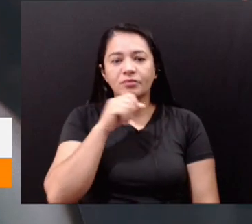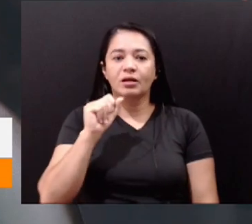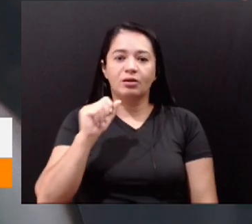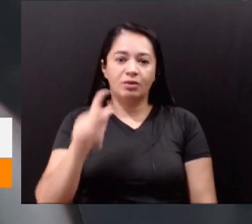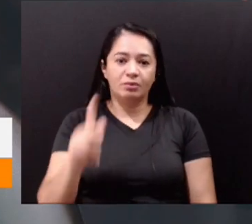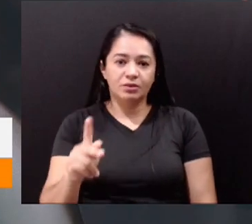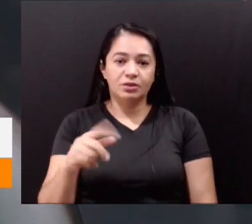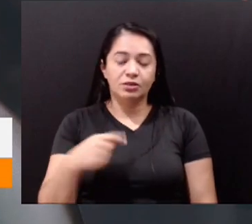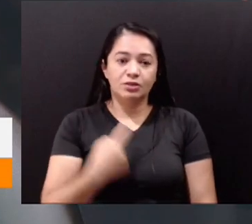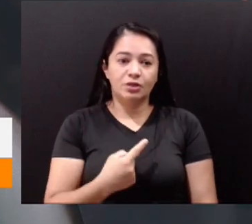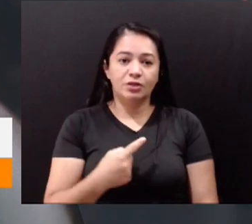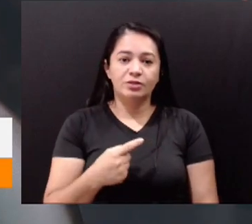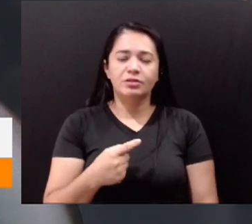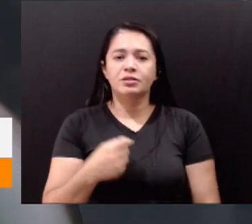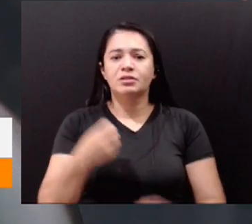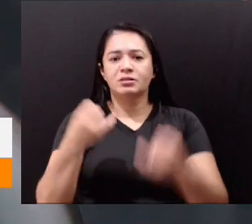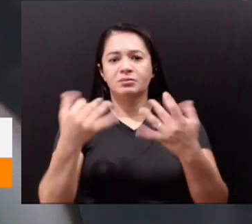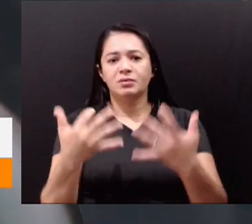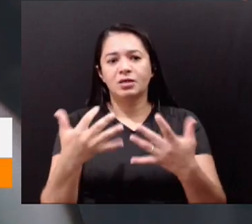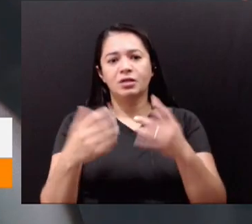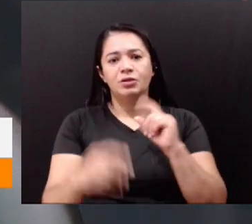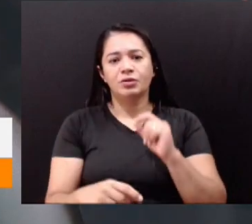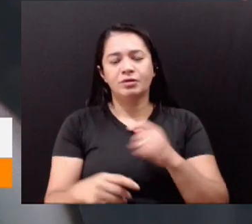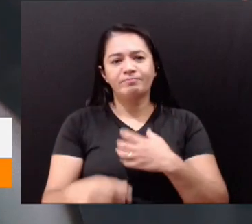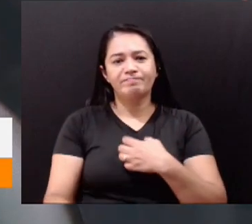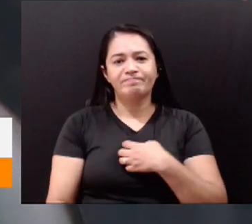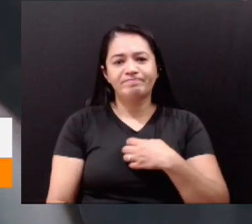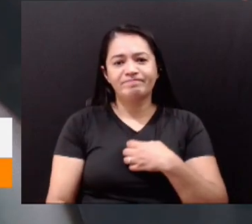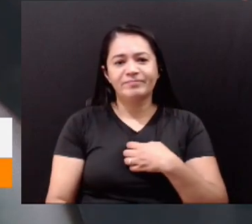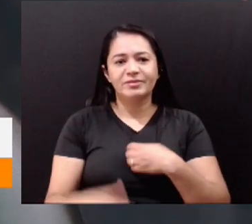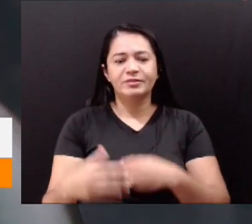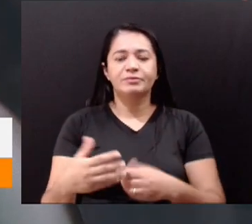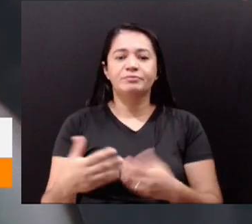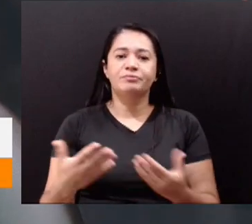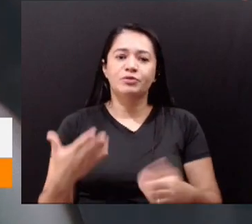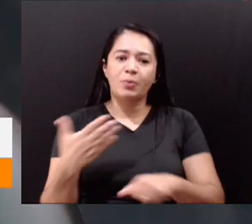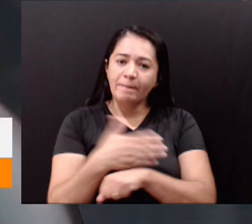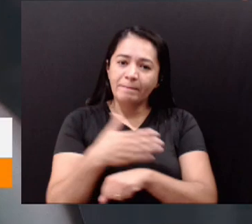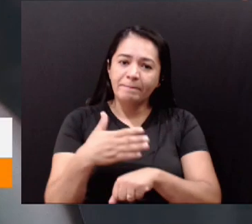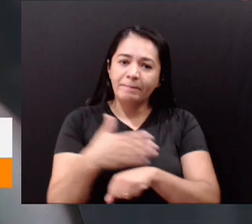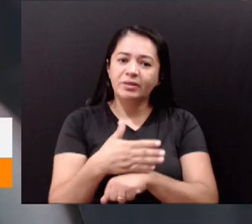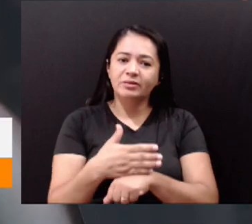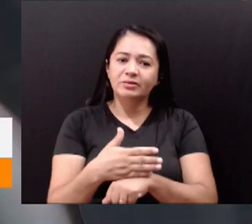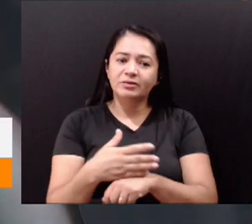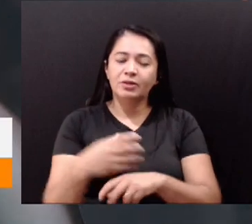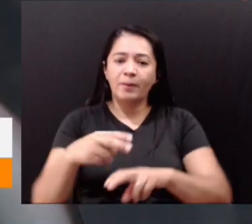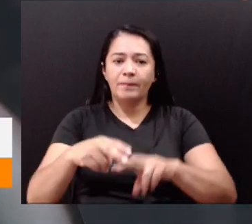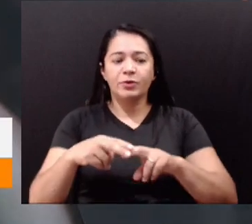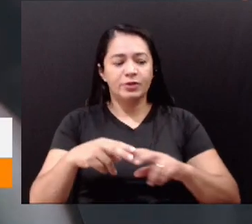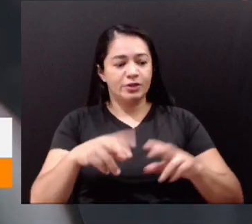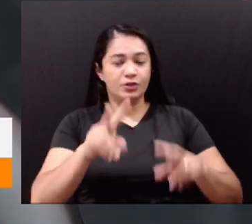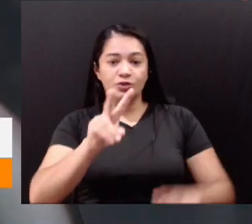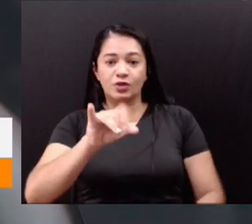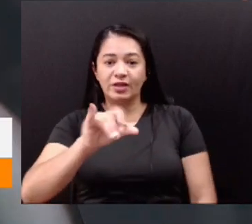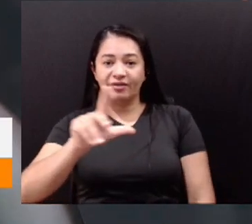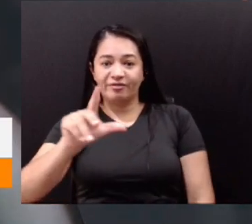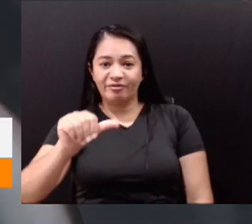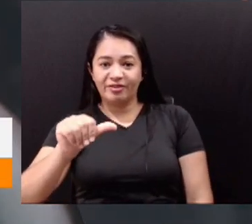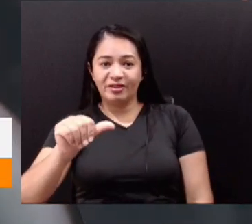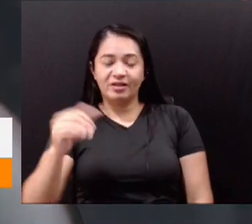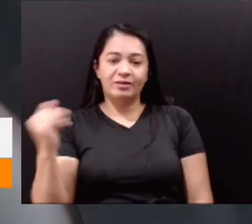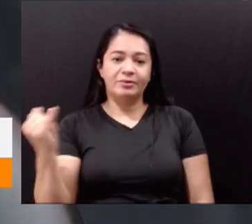falando aqui da sensação de pertencimento. E essa vila, acho que traz muito isso, né. Eu achei, não sei se